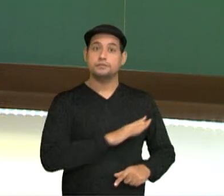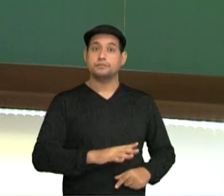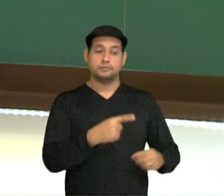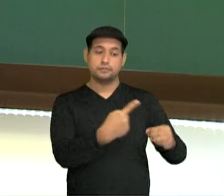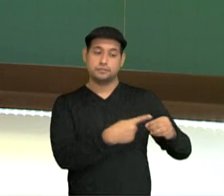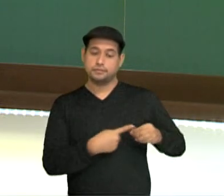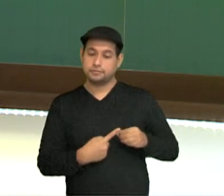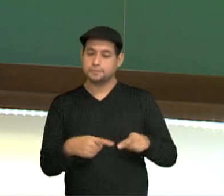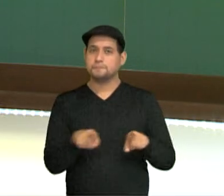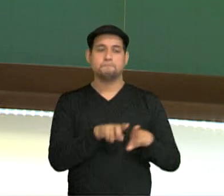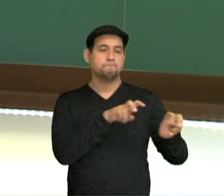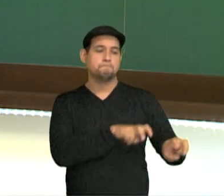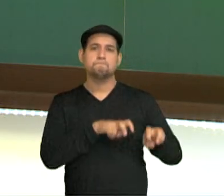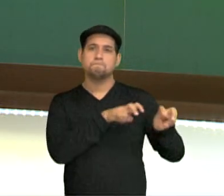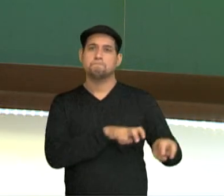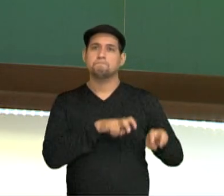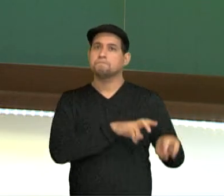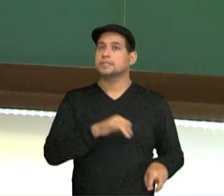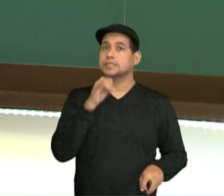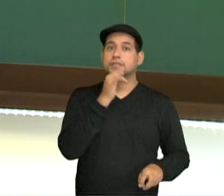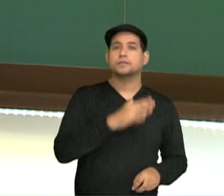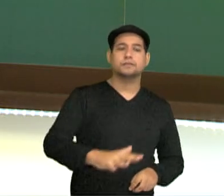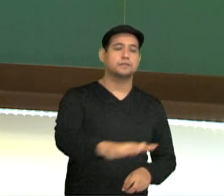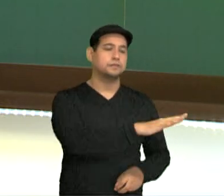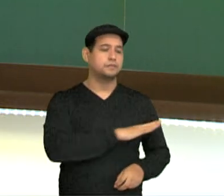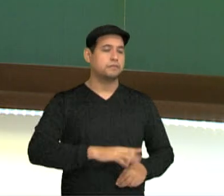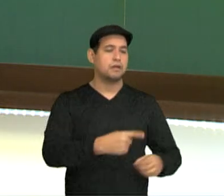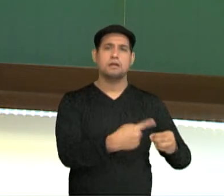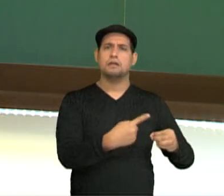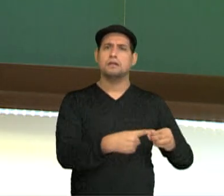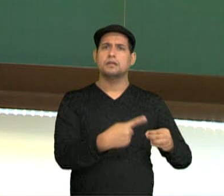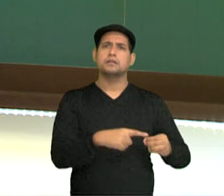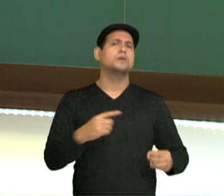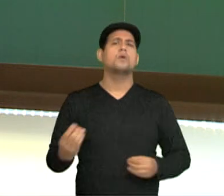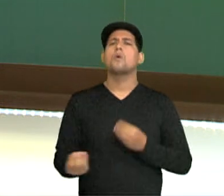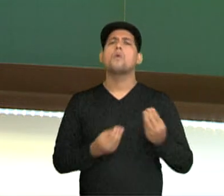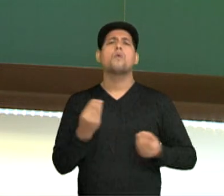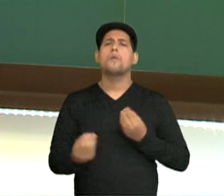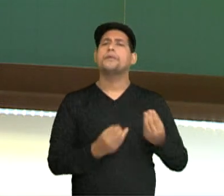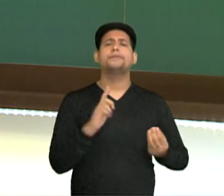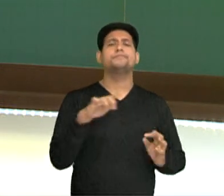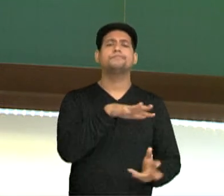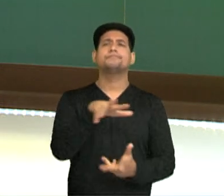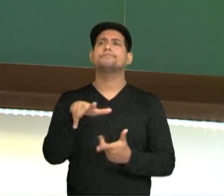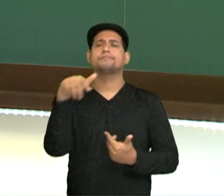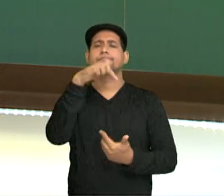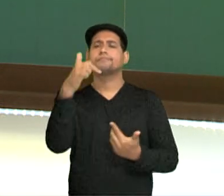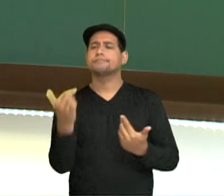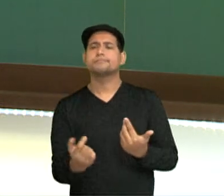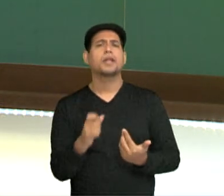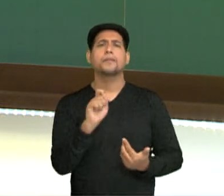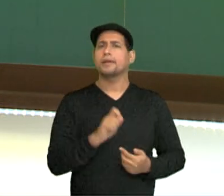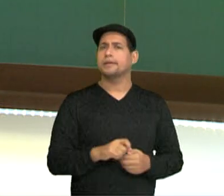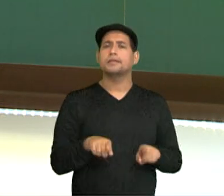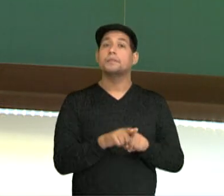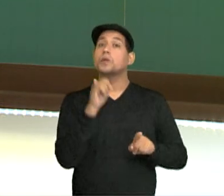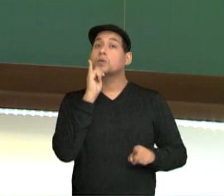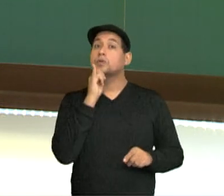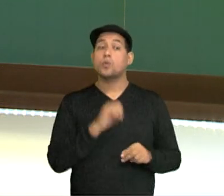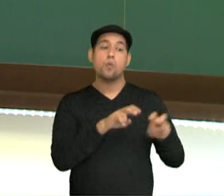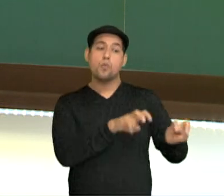e rural? Quando eu falo espaço urbano, que parte do espaço geográfico estou me referindo? E quando eu falo